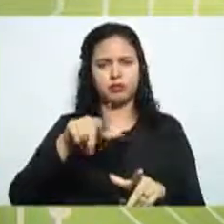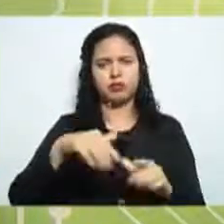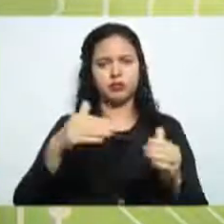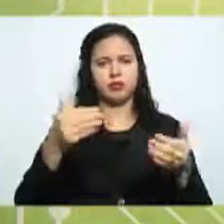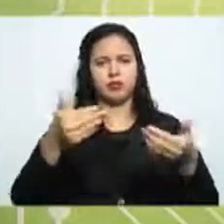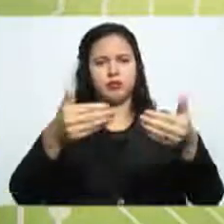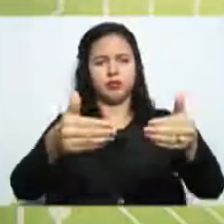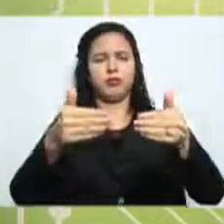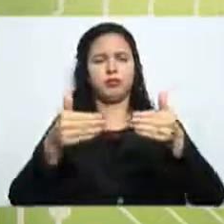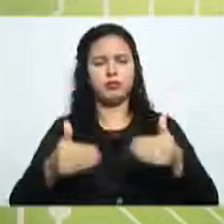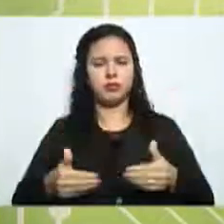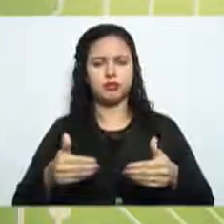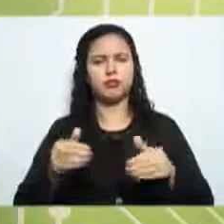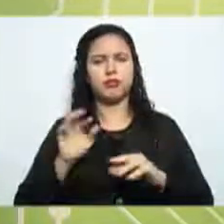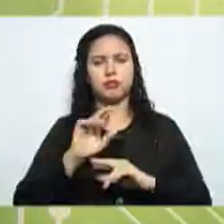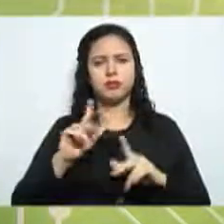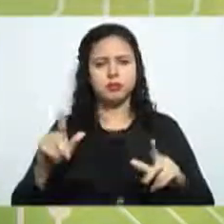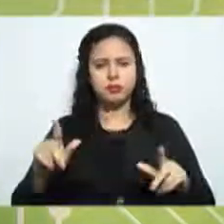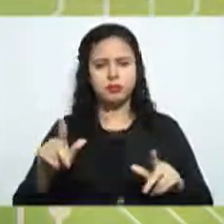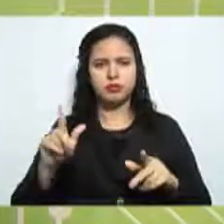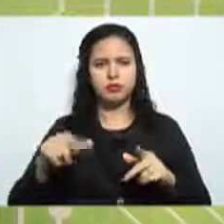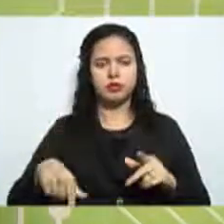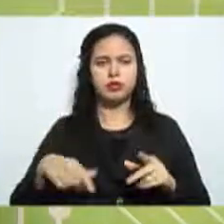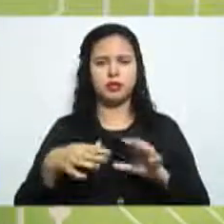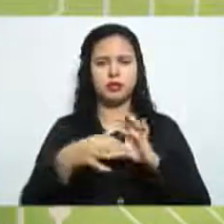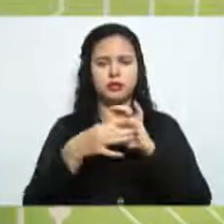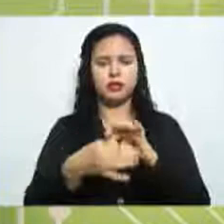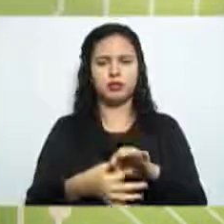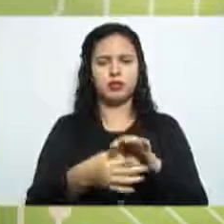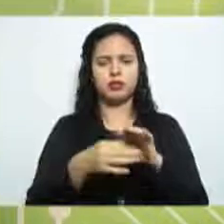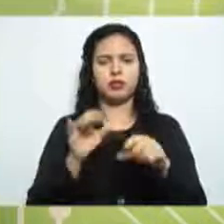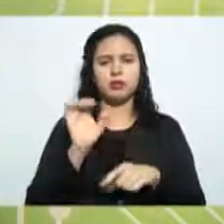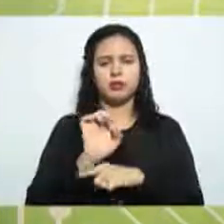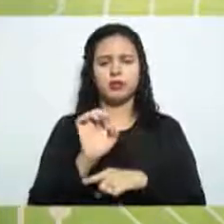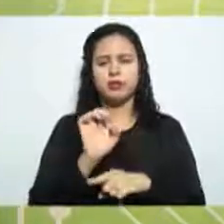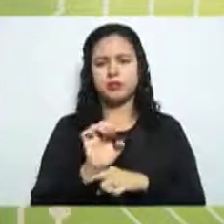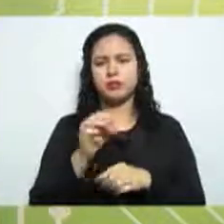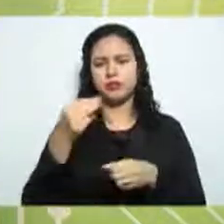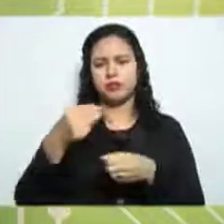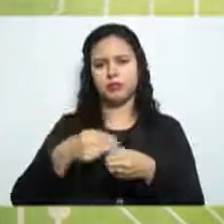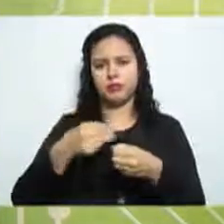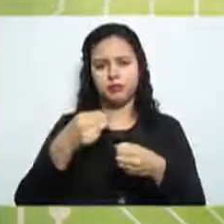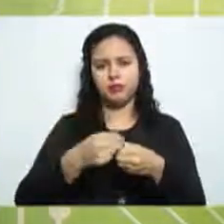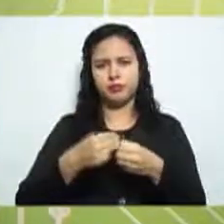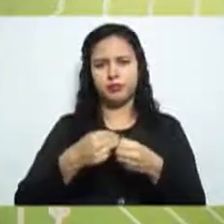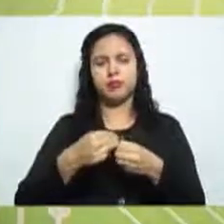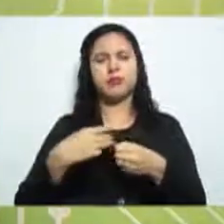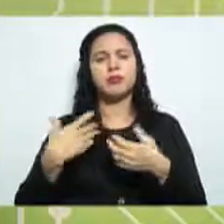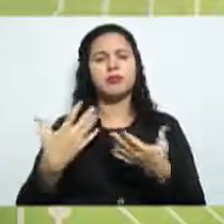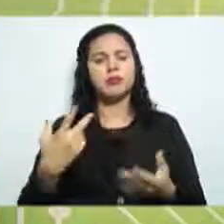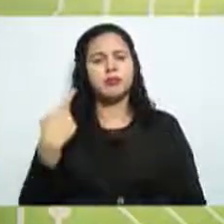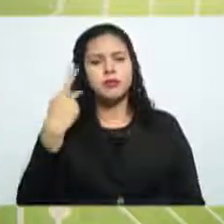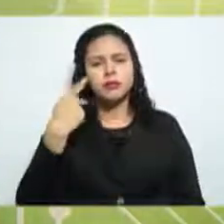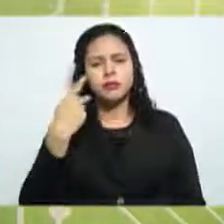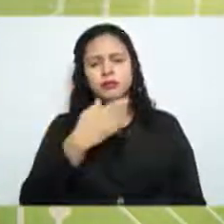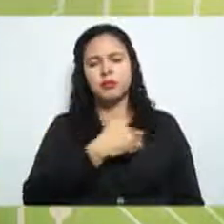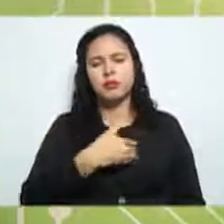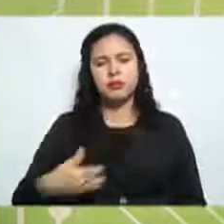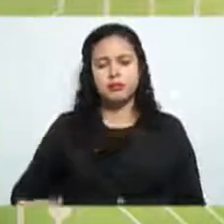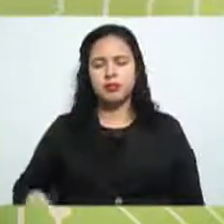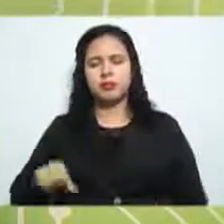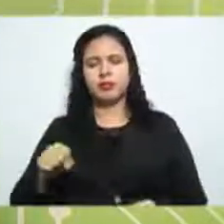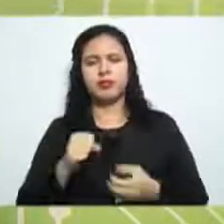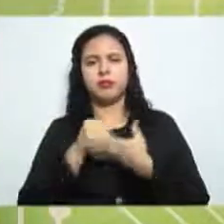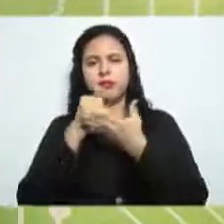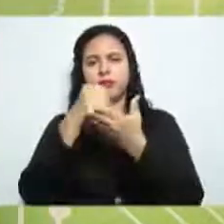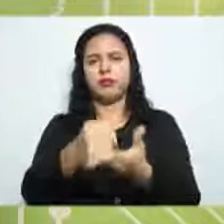e unidades de governo diferentes, no sentido de União, estados e municípios. As políticas públicas elas podem empurrar a gente